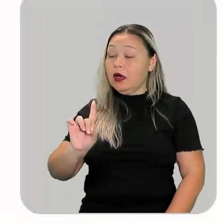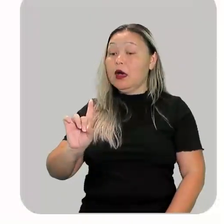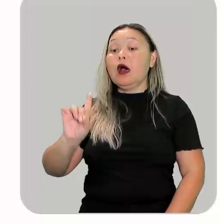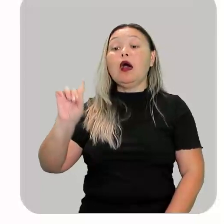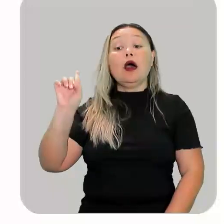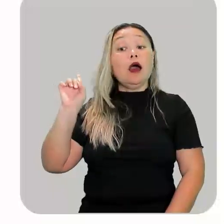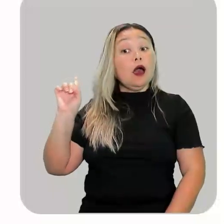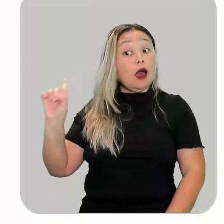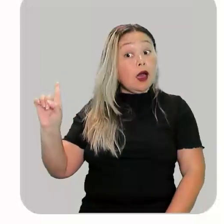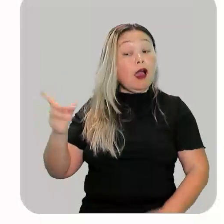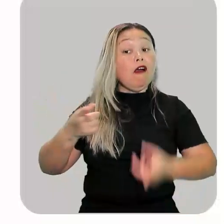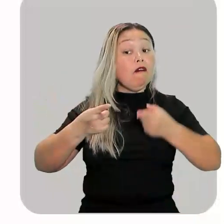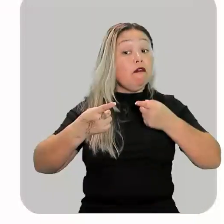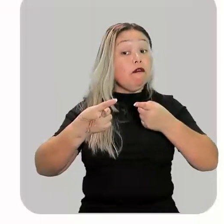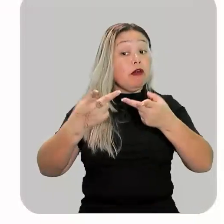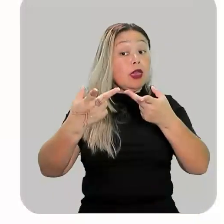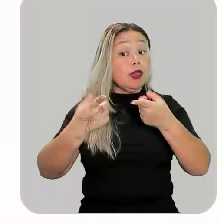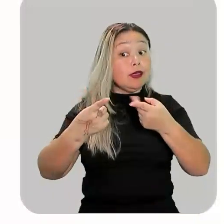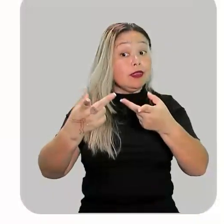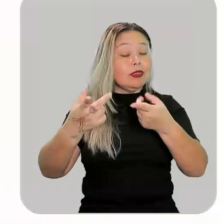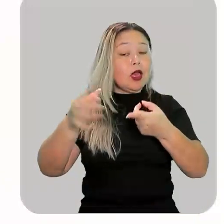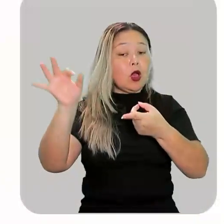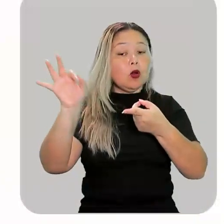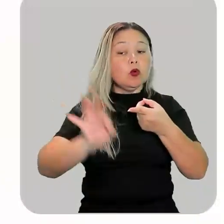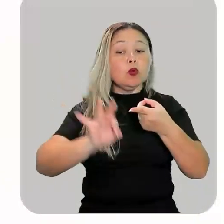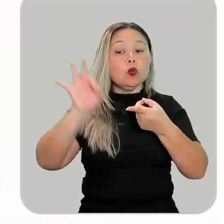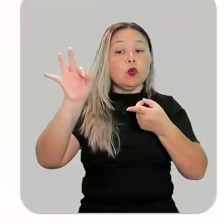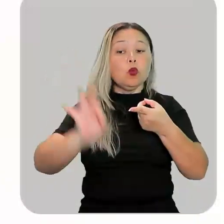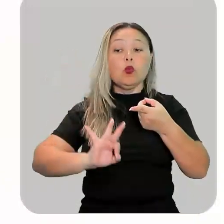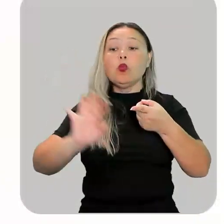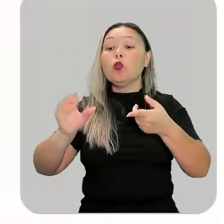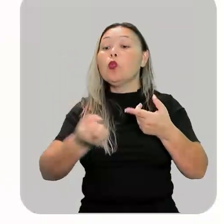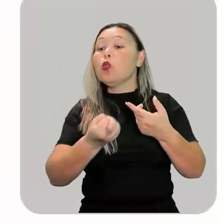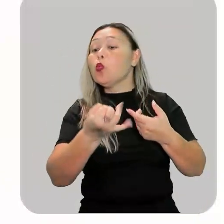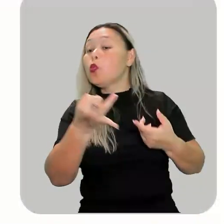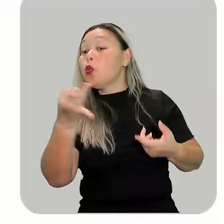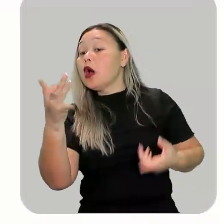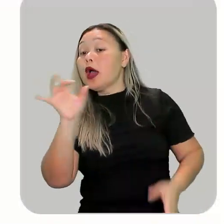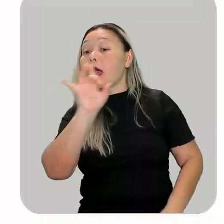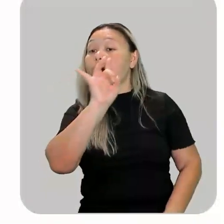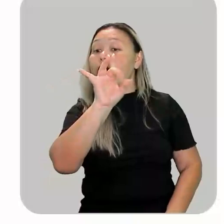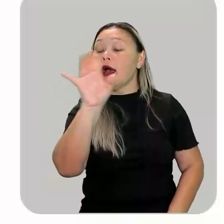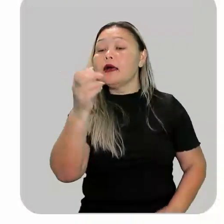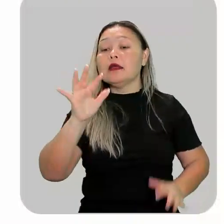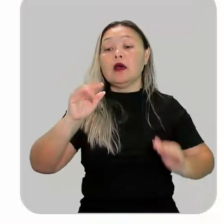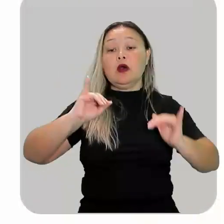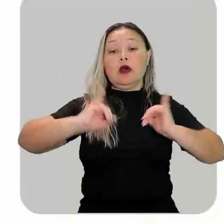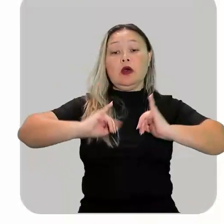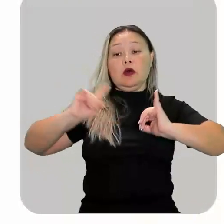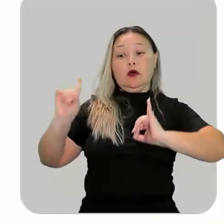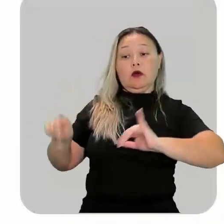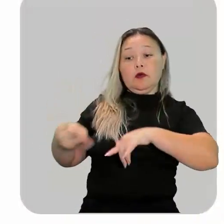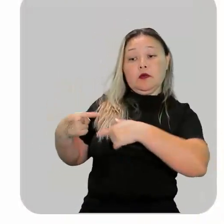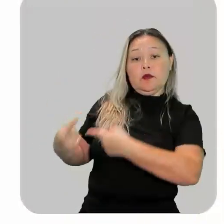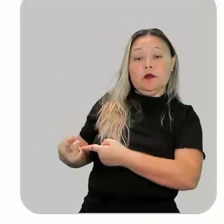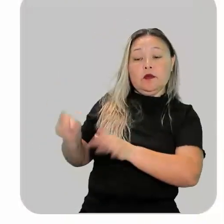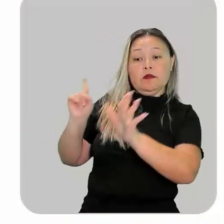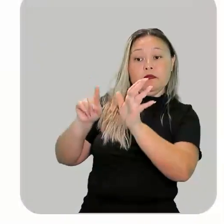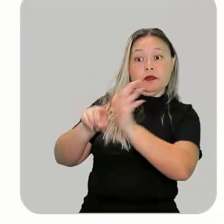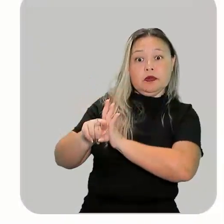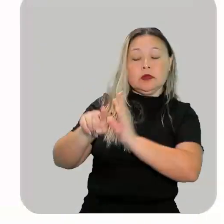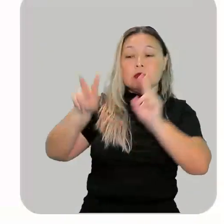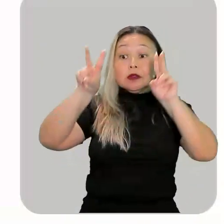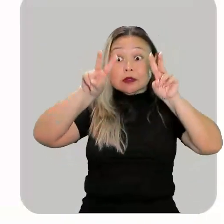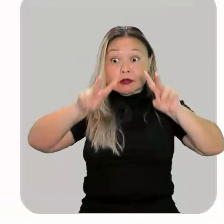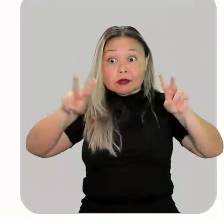ó, a venda, né? Porcentagem de quantidade vendida de cada perfume. É que na verdade, quando tá na questão do Enem, você